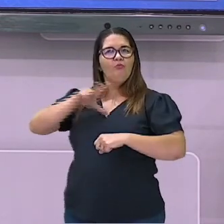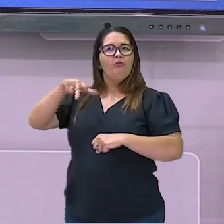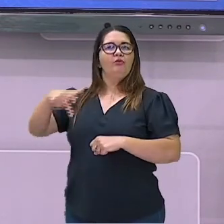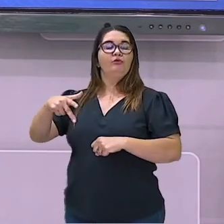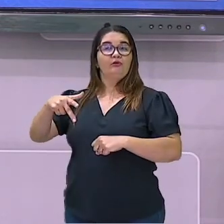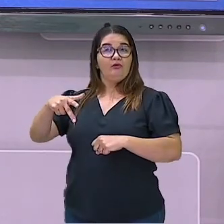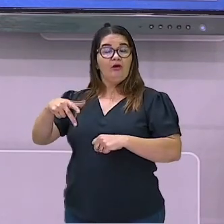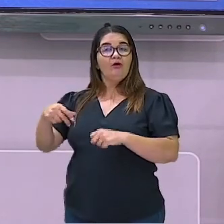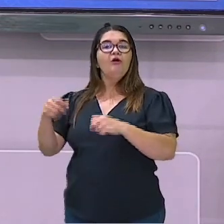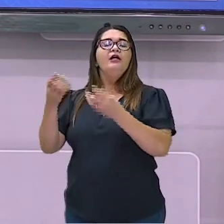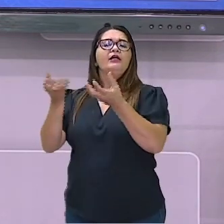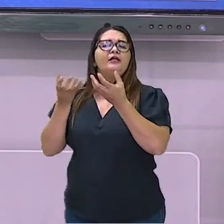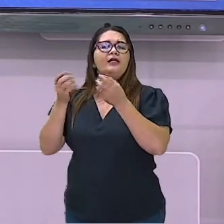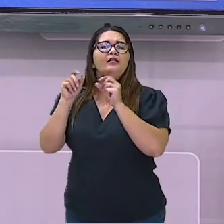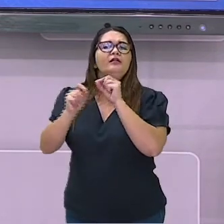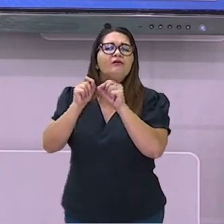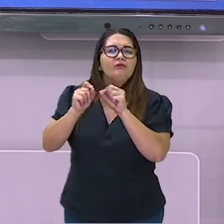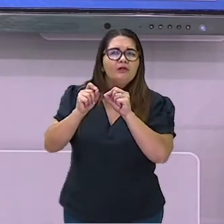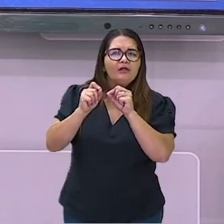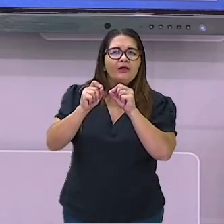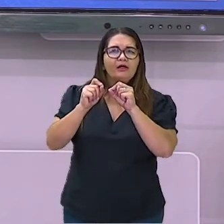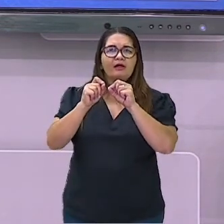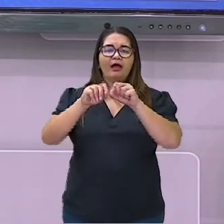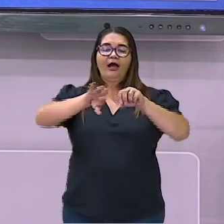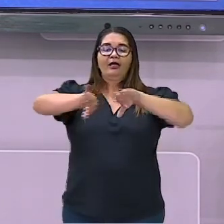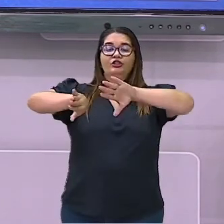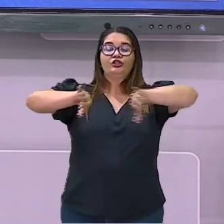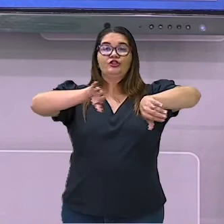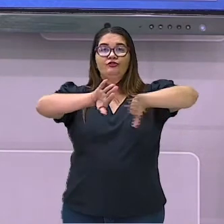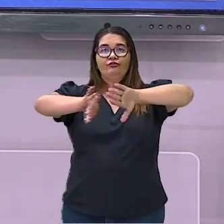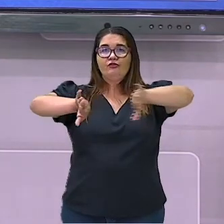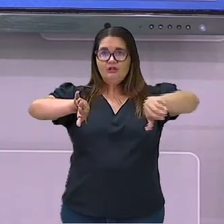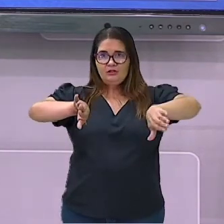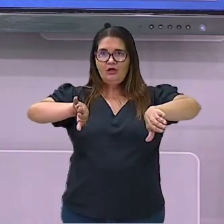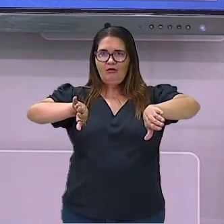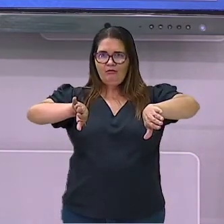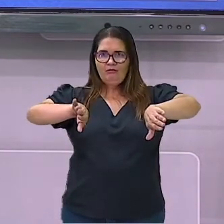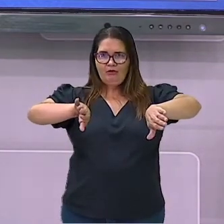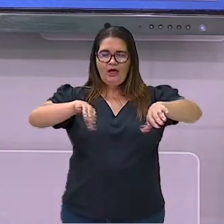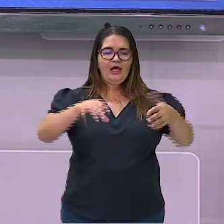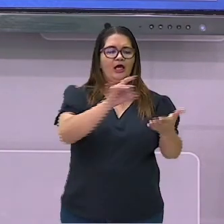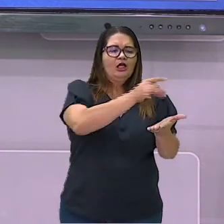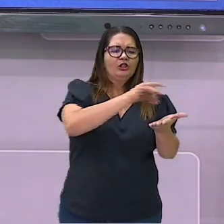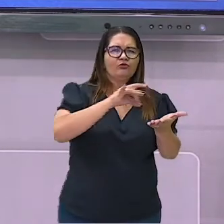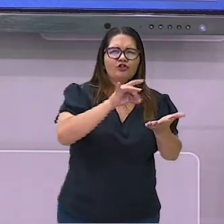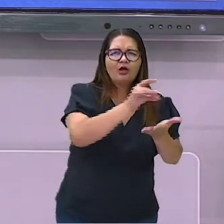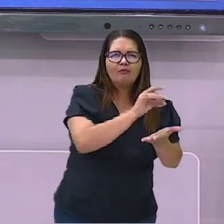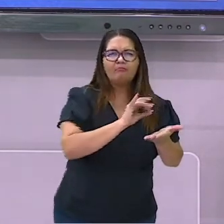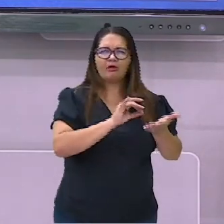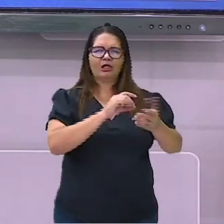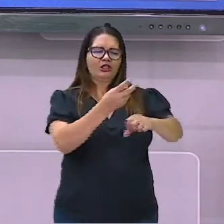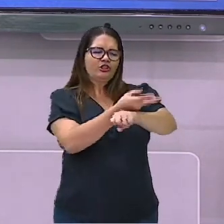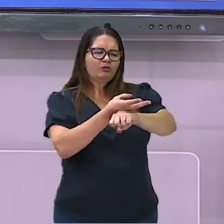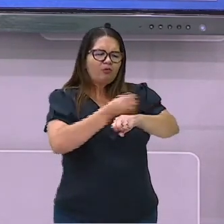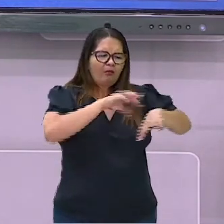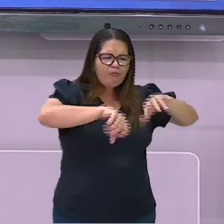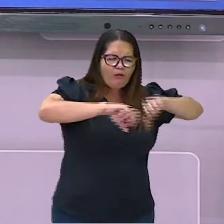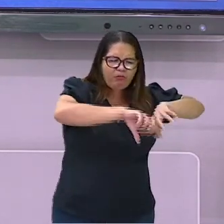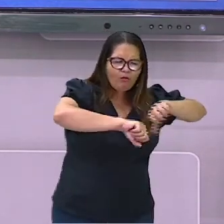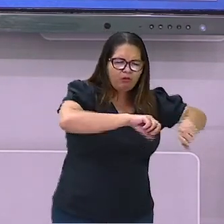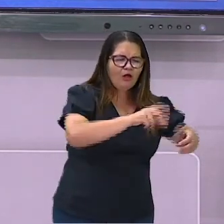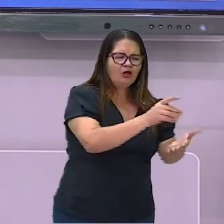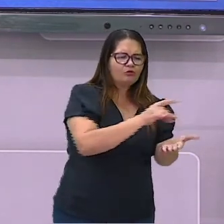sesmarias, os donatários, eles concediam um pedaço da terra para outras pessoas e também